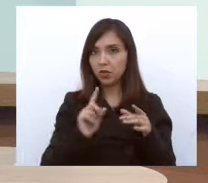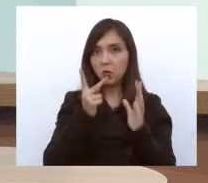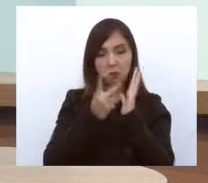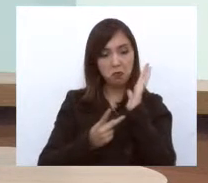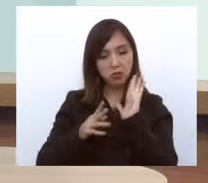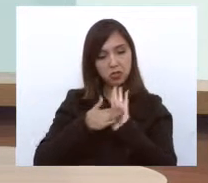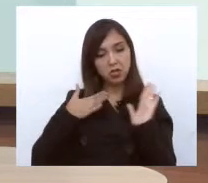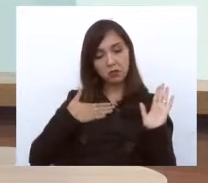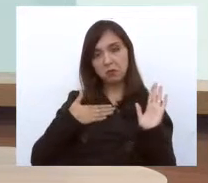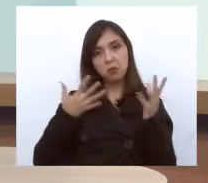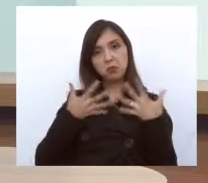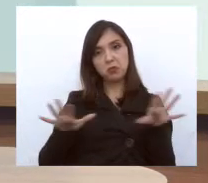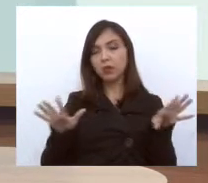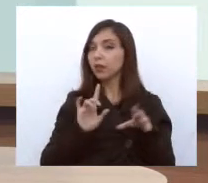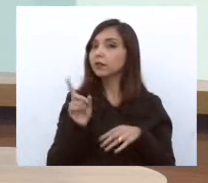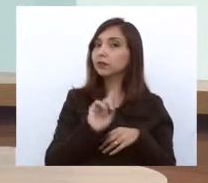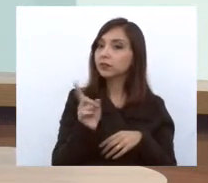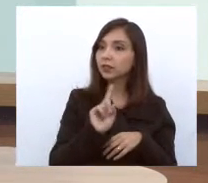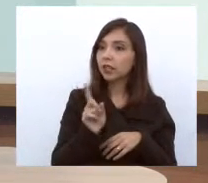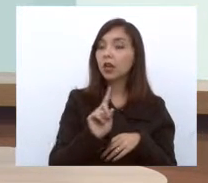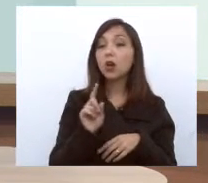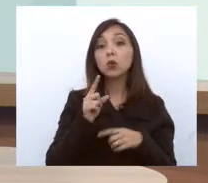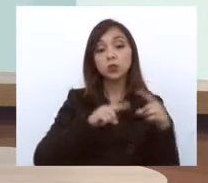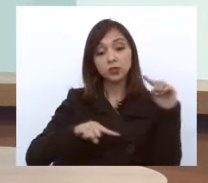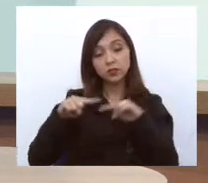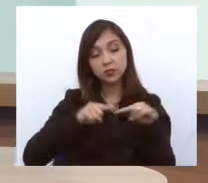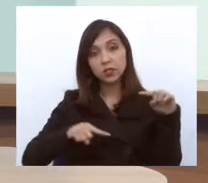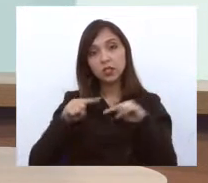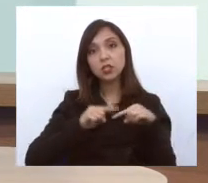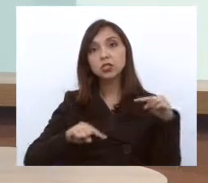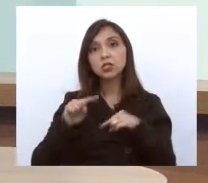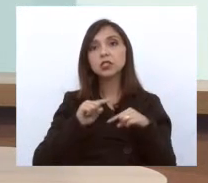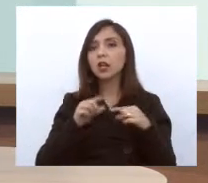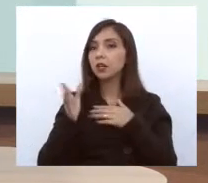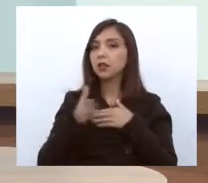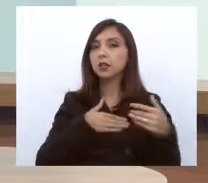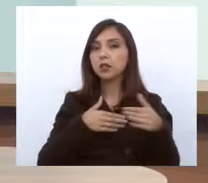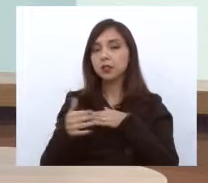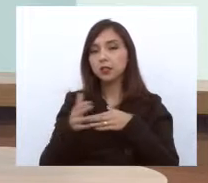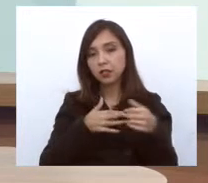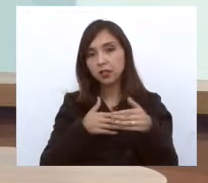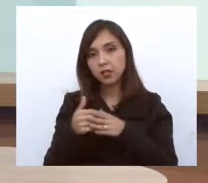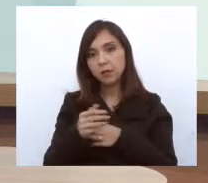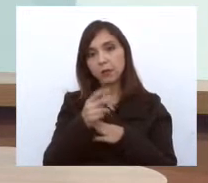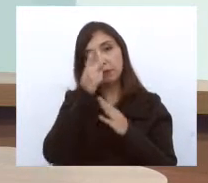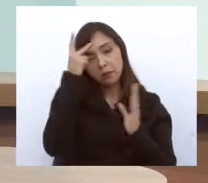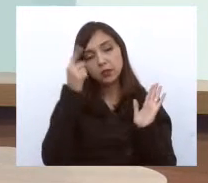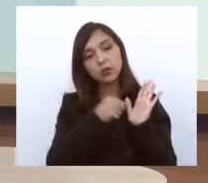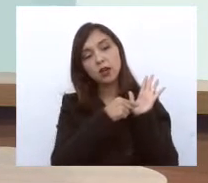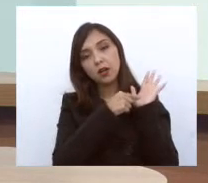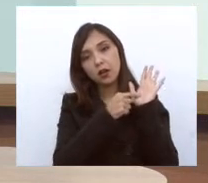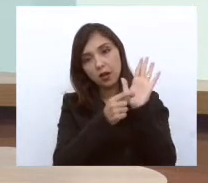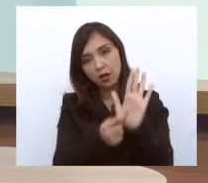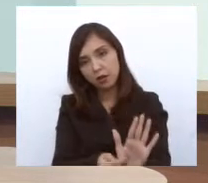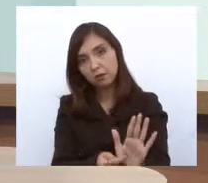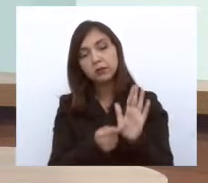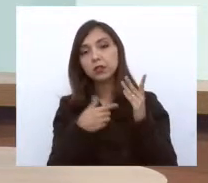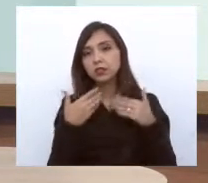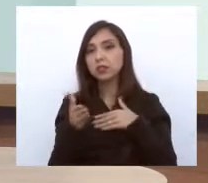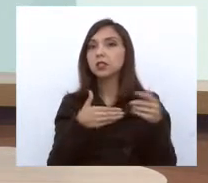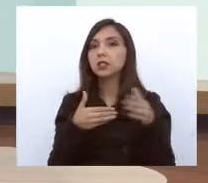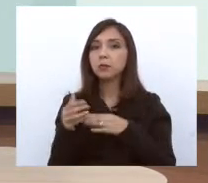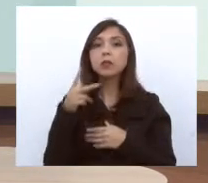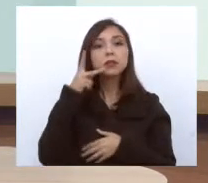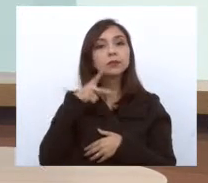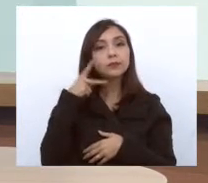não é meu, eu não quero, não. Vamos legislar independente de quem apresenta, independente do